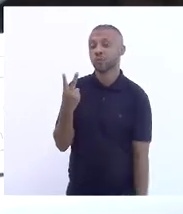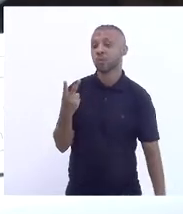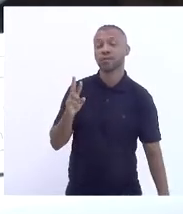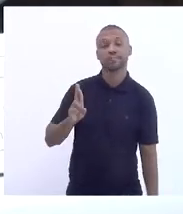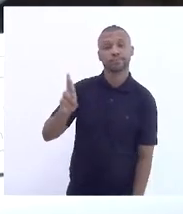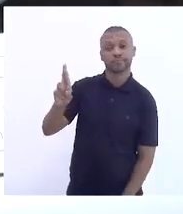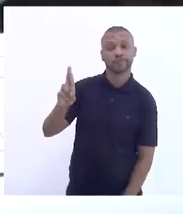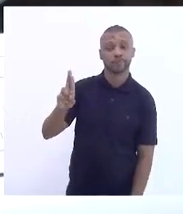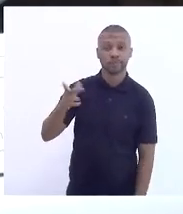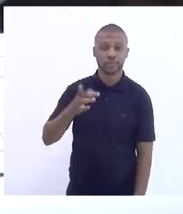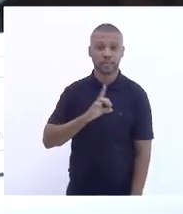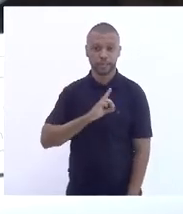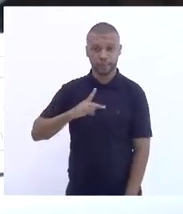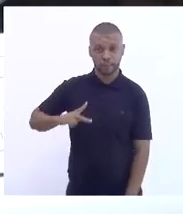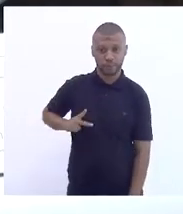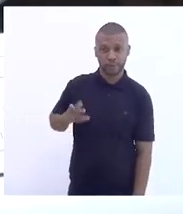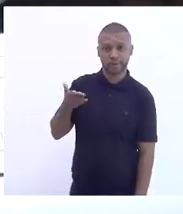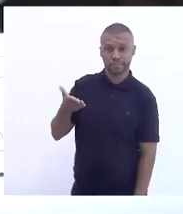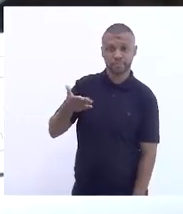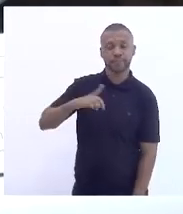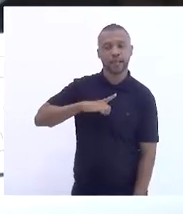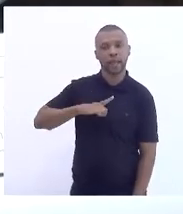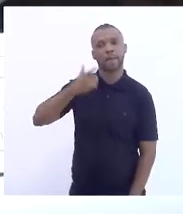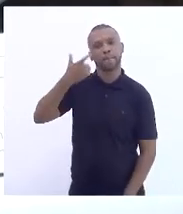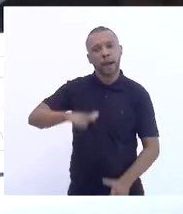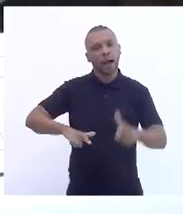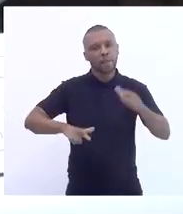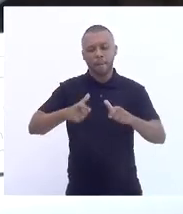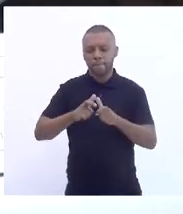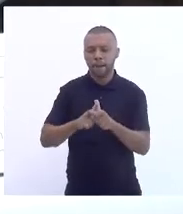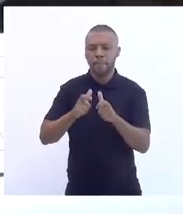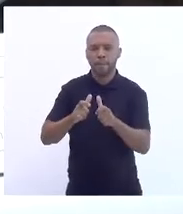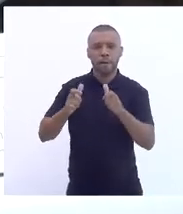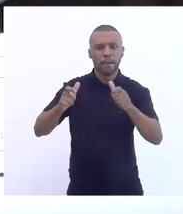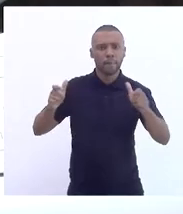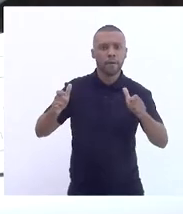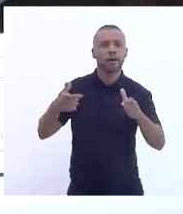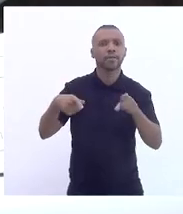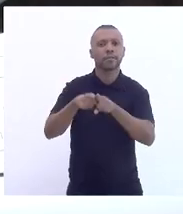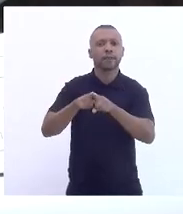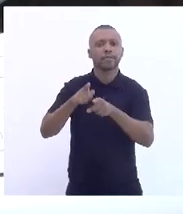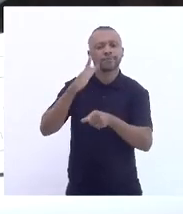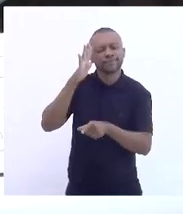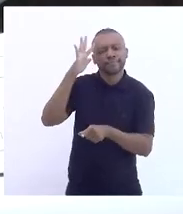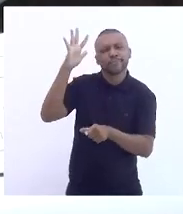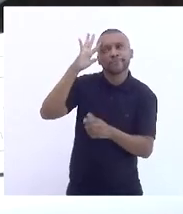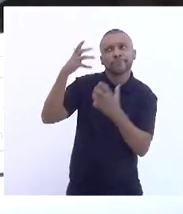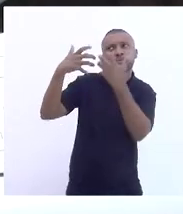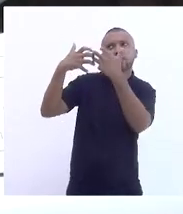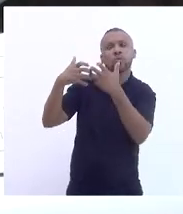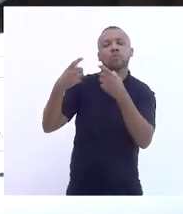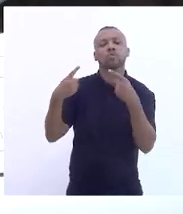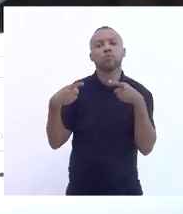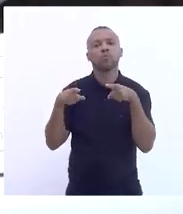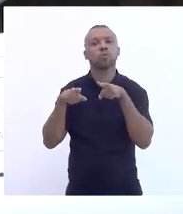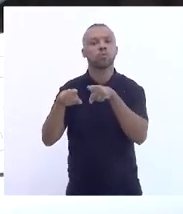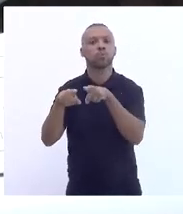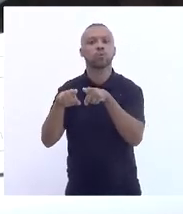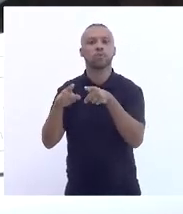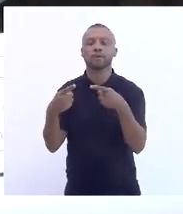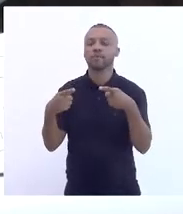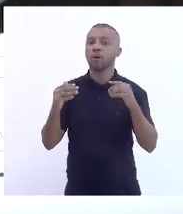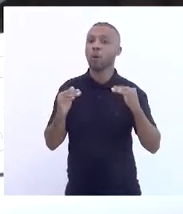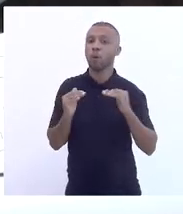representantes dessa expressão que tem cada vez mais também não uma inspiração e não há sinergia muito profunda com as